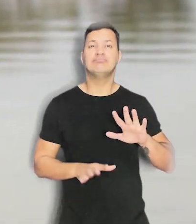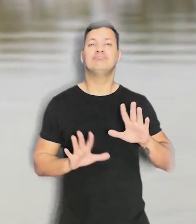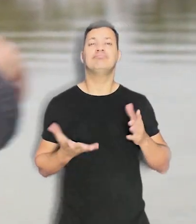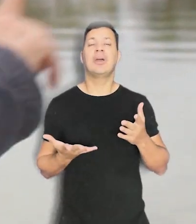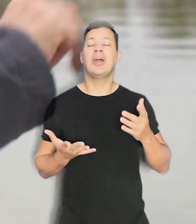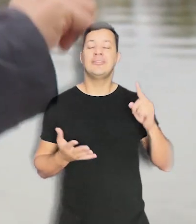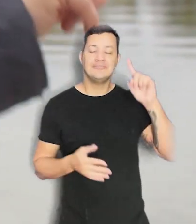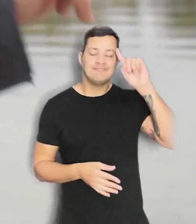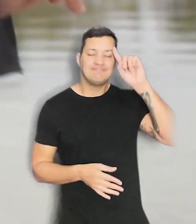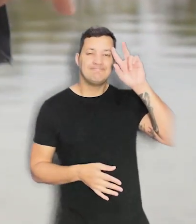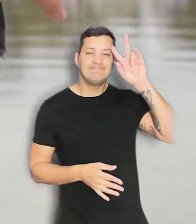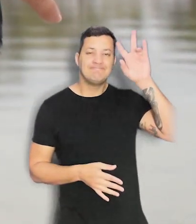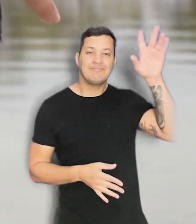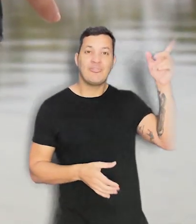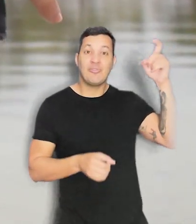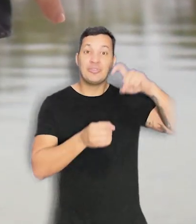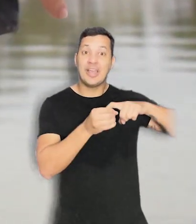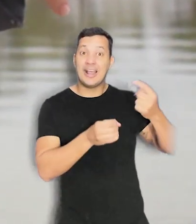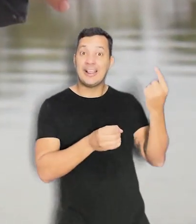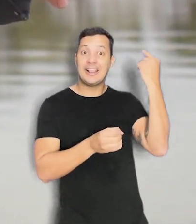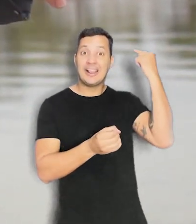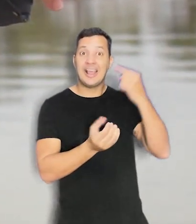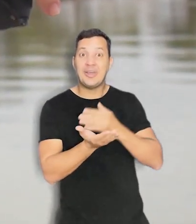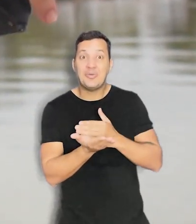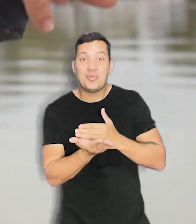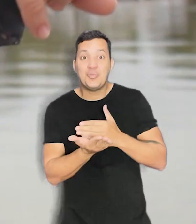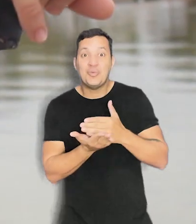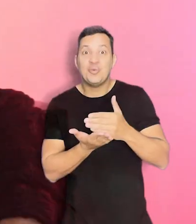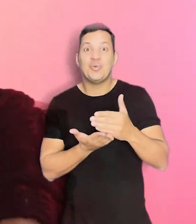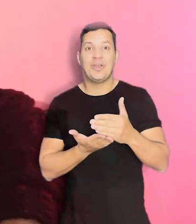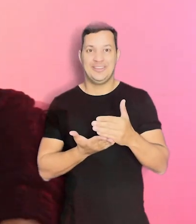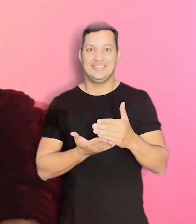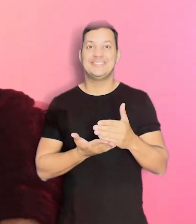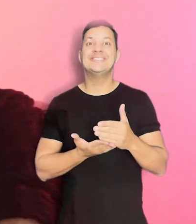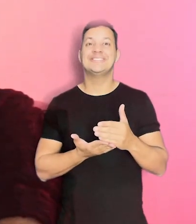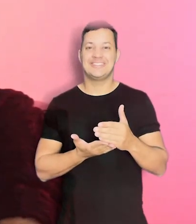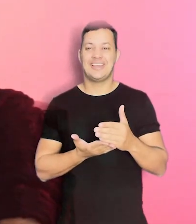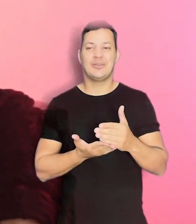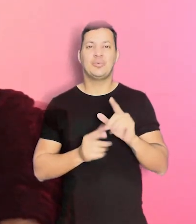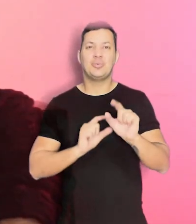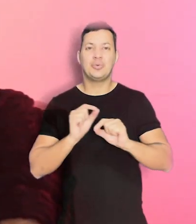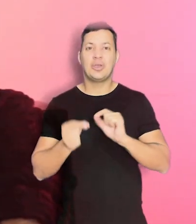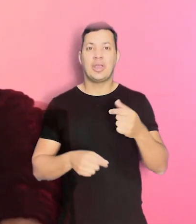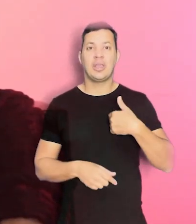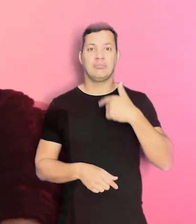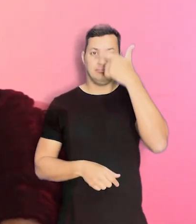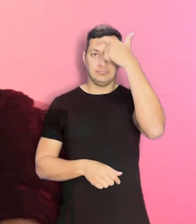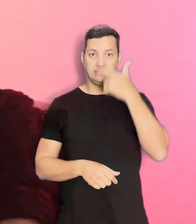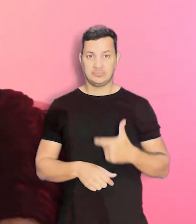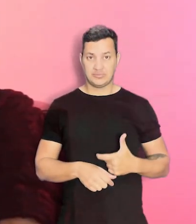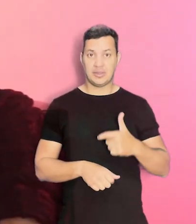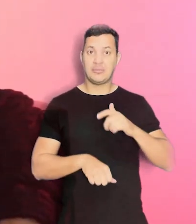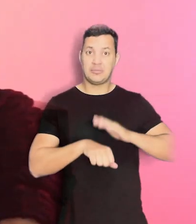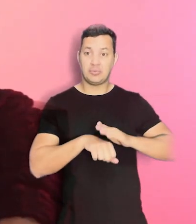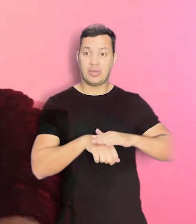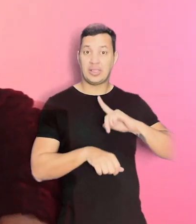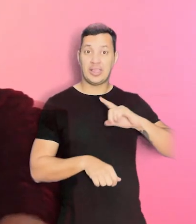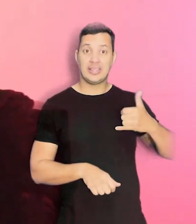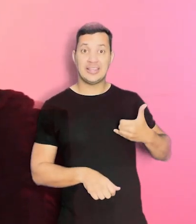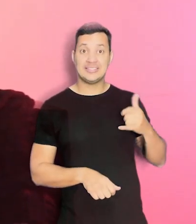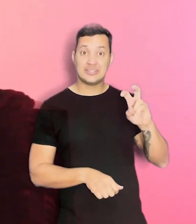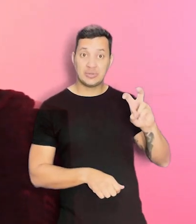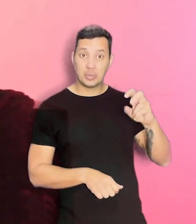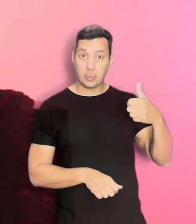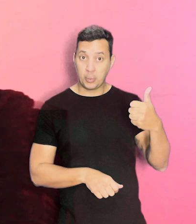mergulho ao início, né? Mergulho ao passado. Eu sou Fabiano Acioli, tenho 51